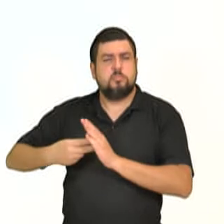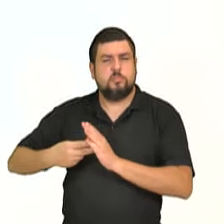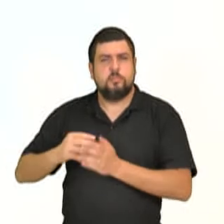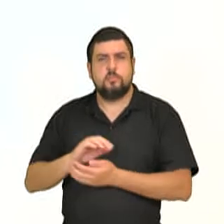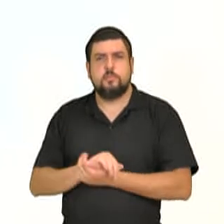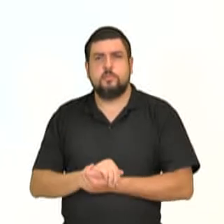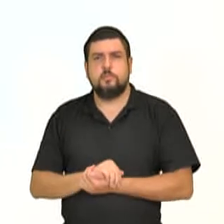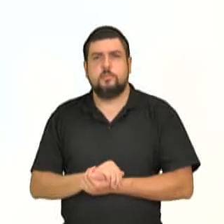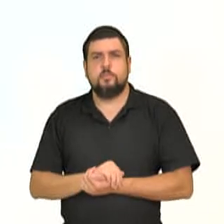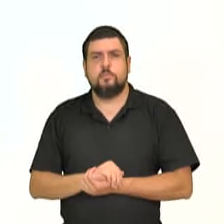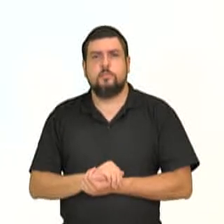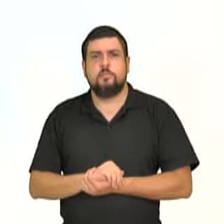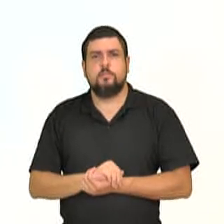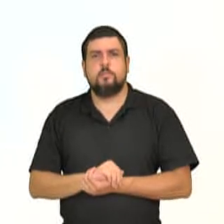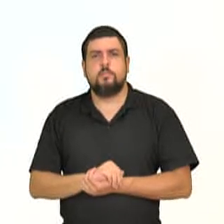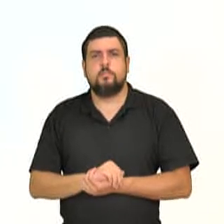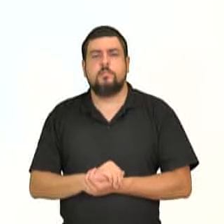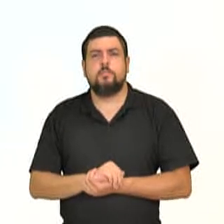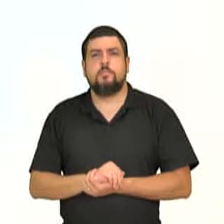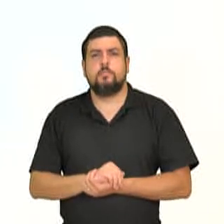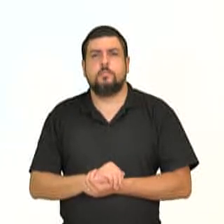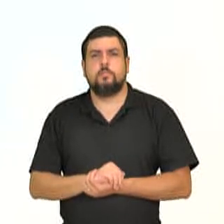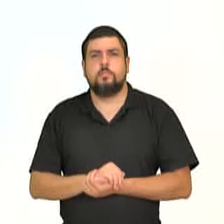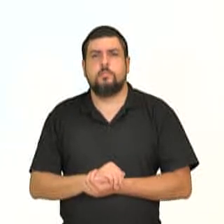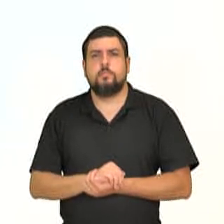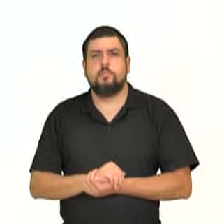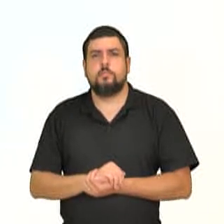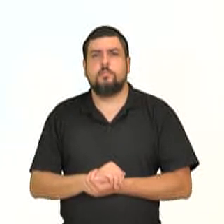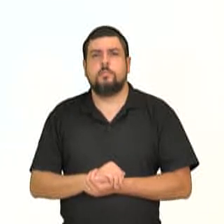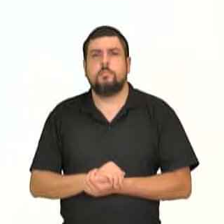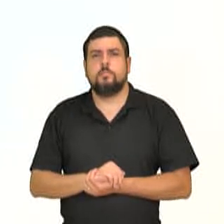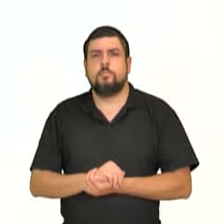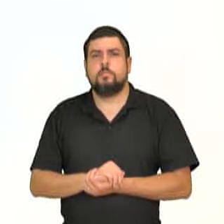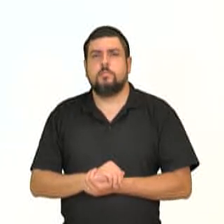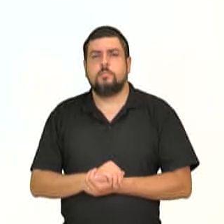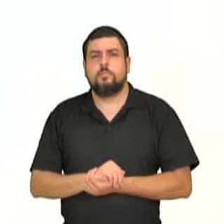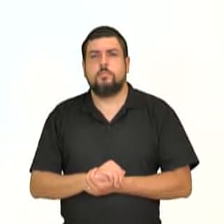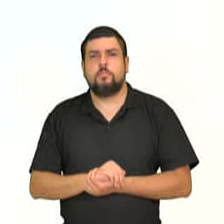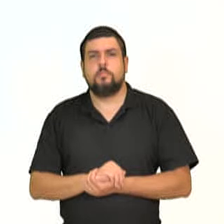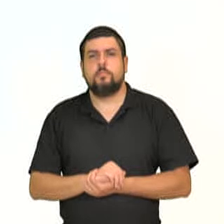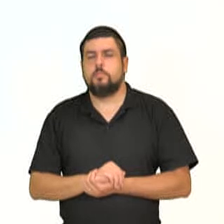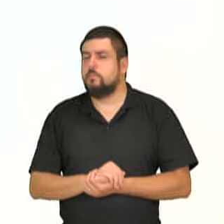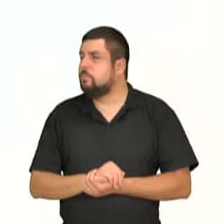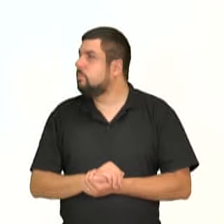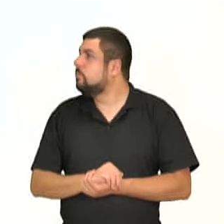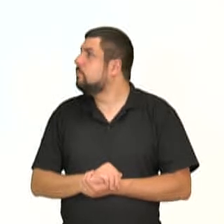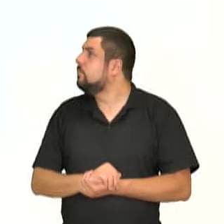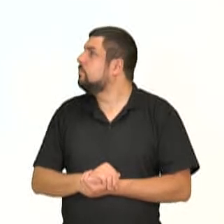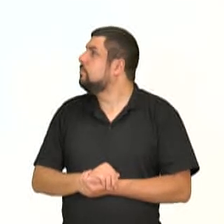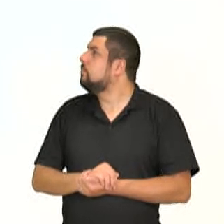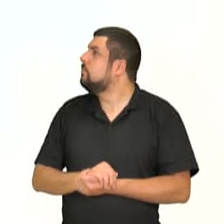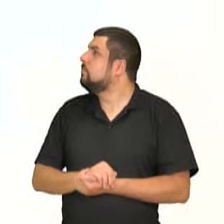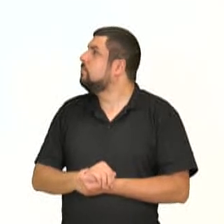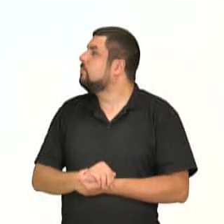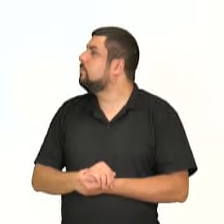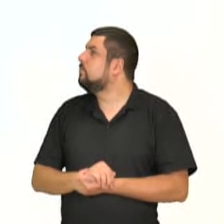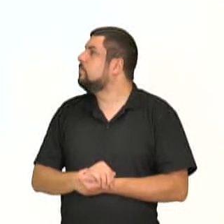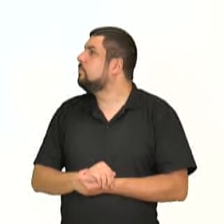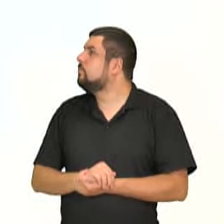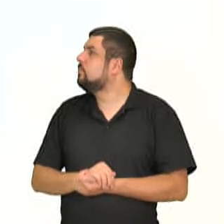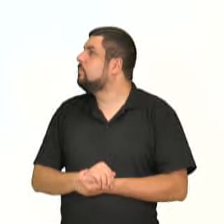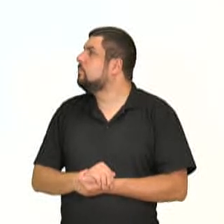en casa a eso de las 6. A próxima. ¿Crees que estoy en el camino